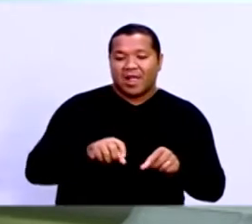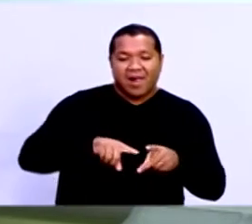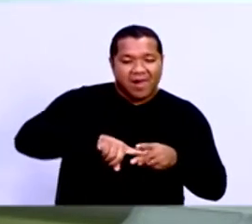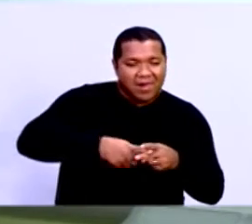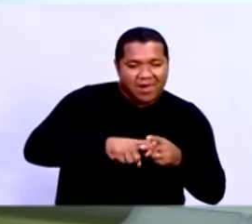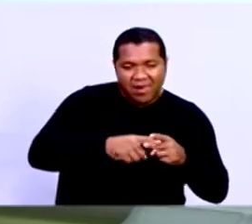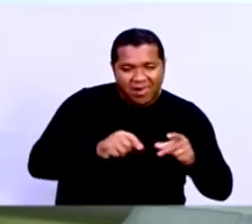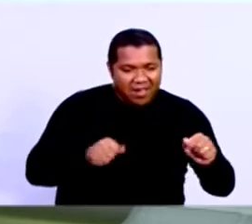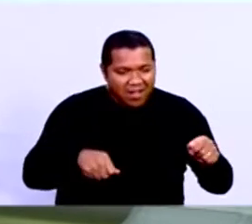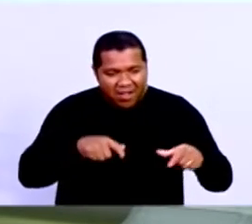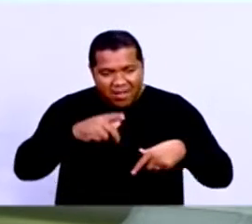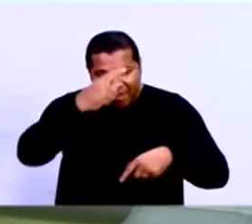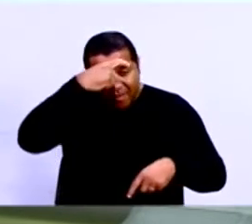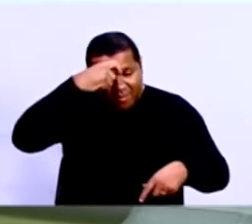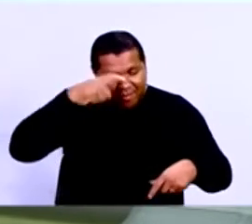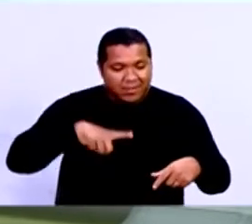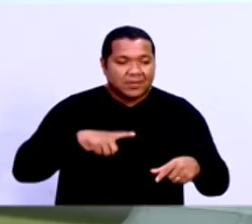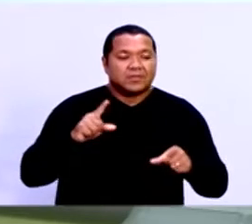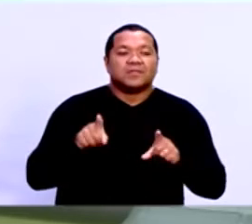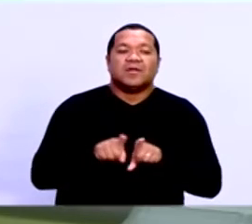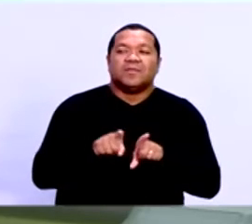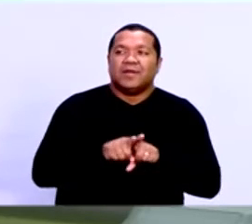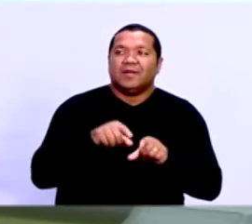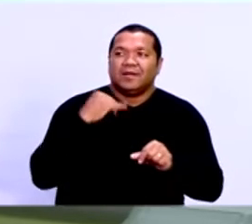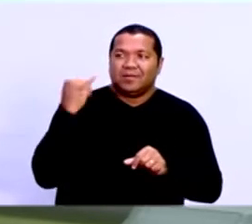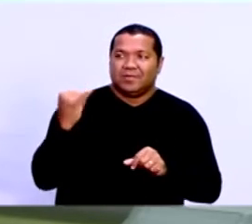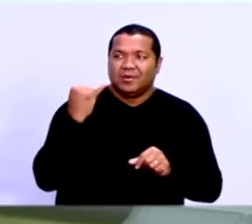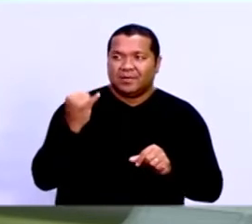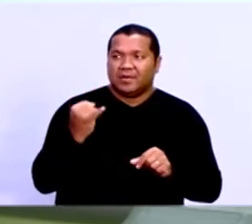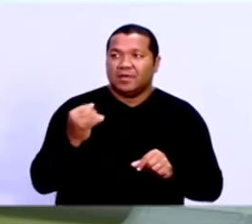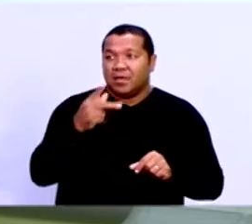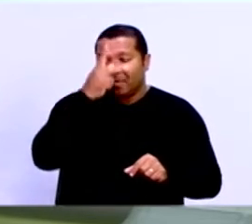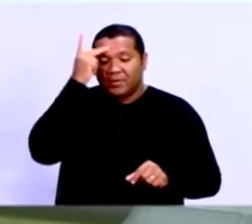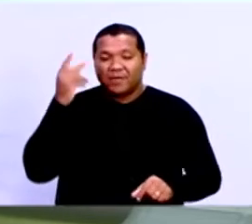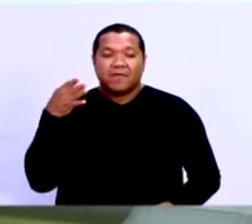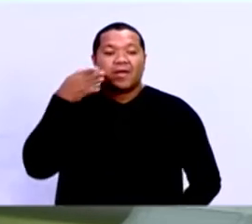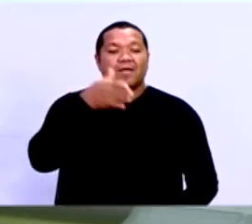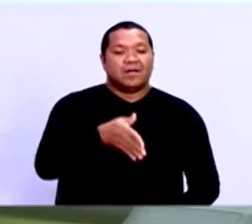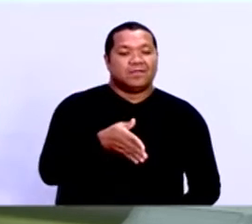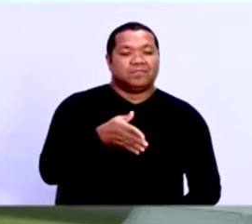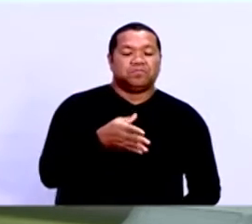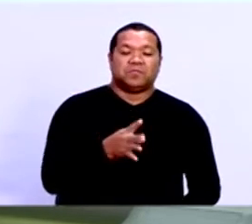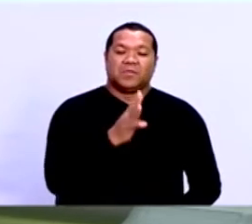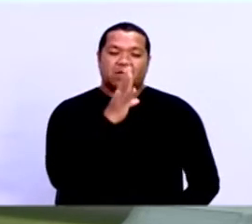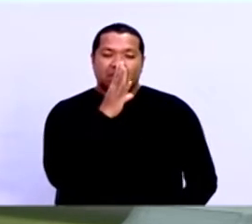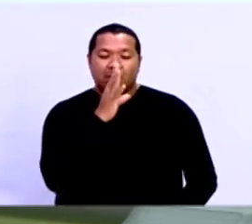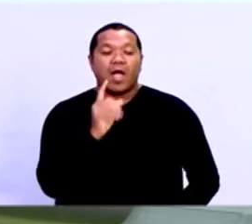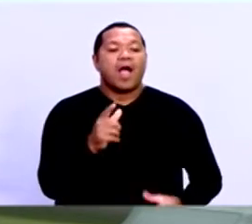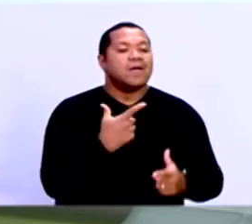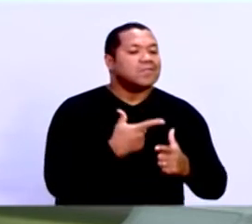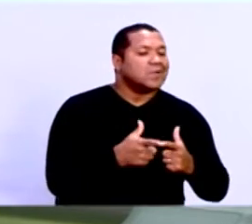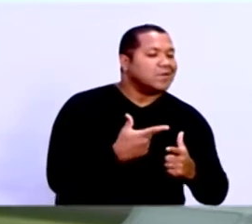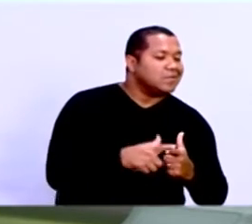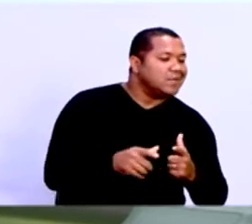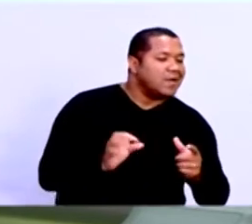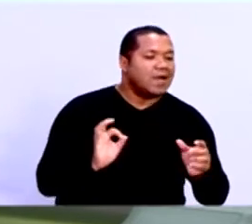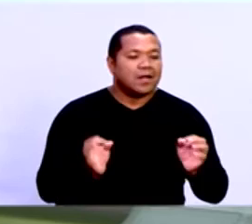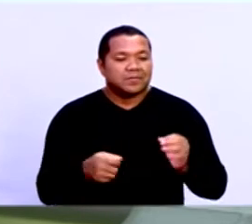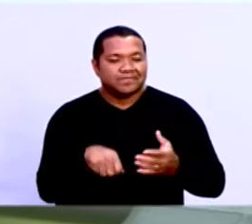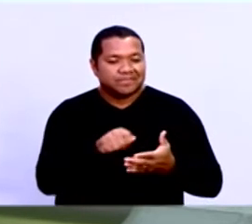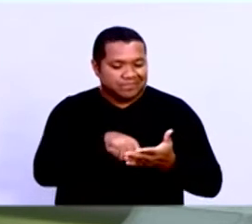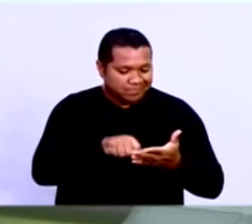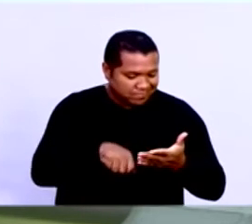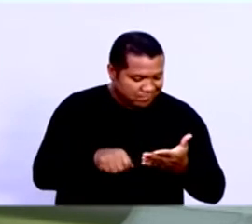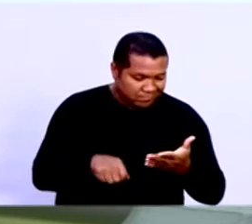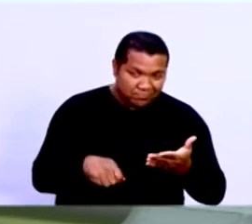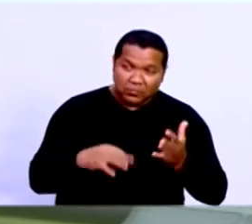isso é também é muito interessante o analista vai lá ele já ver quais são os problemas direitinho a nota